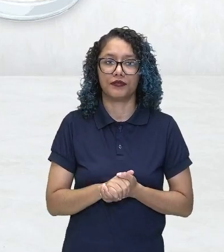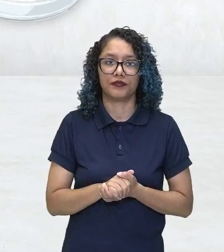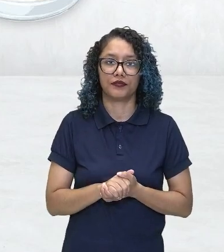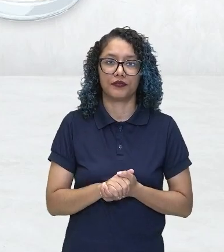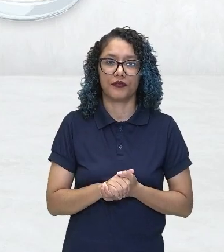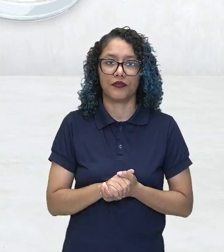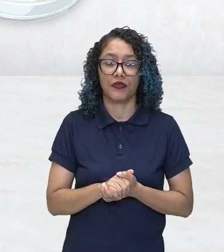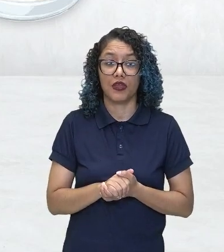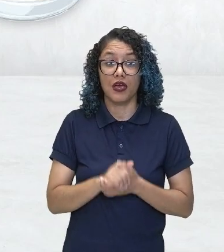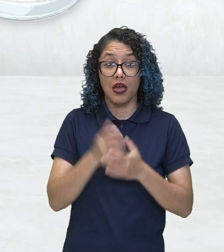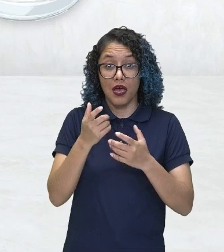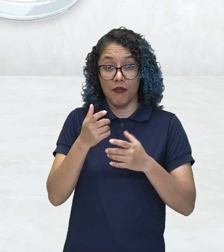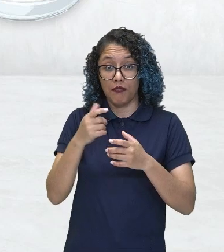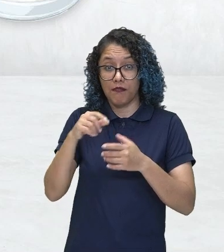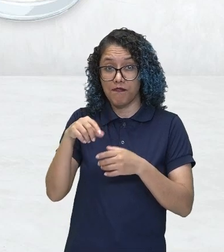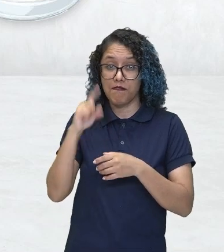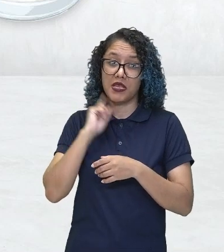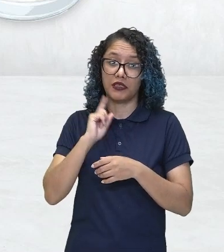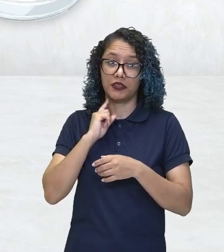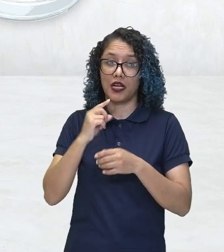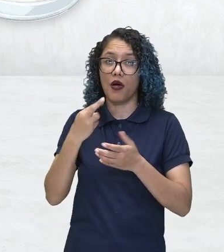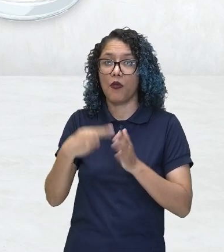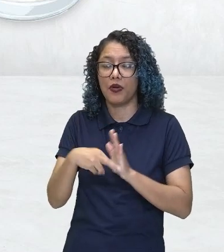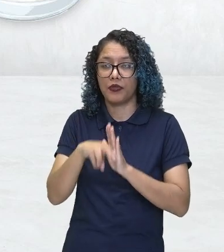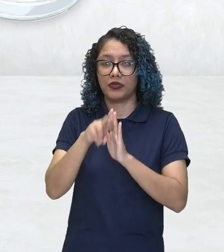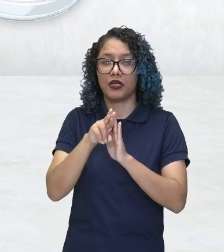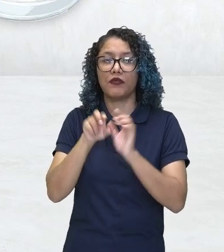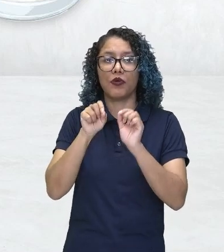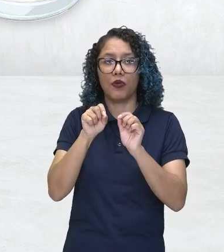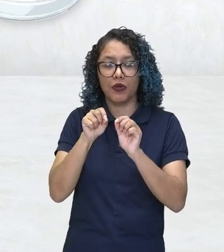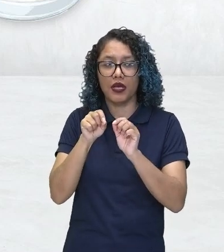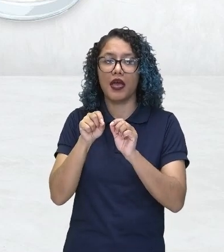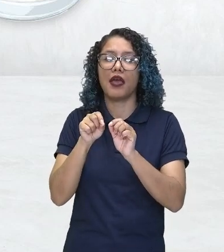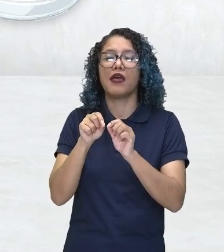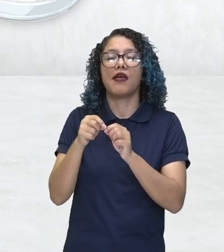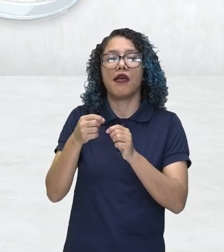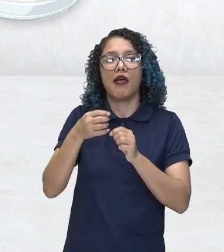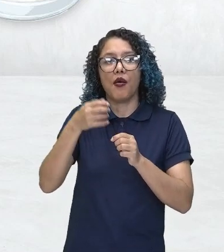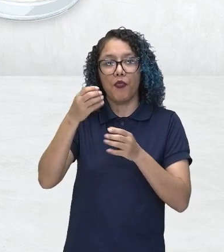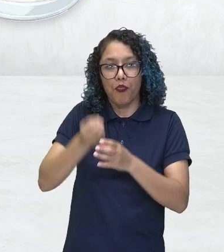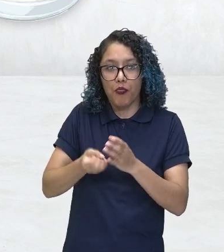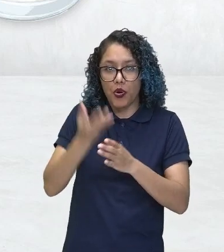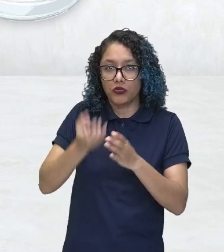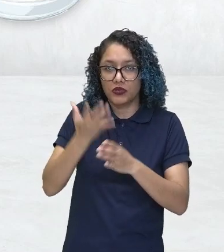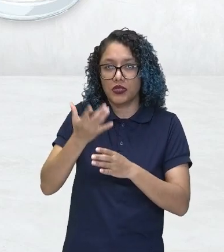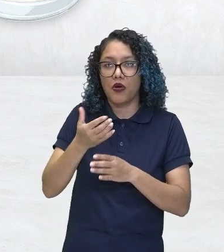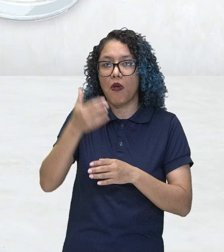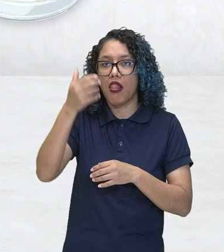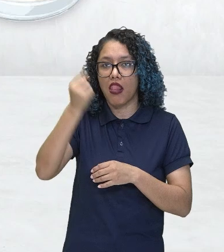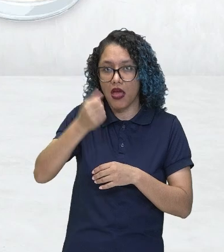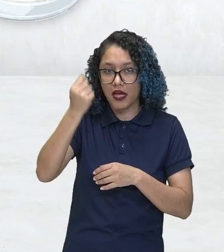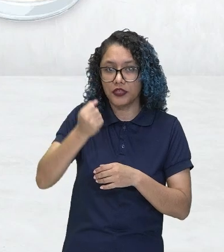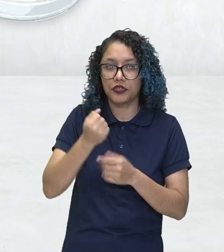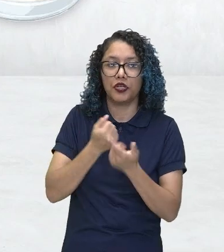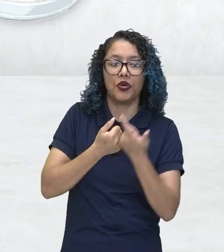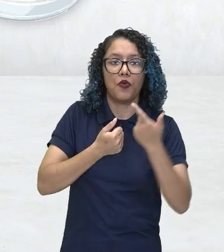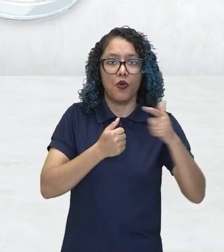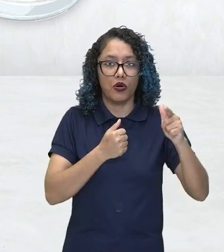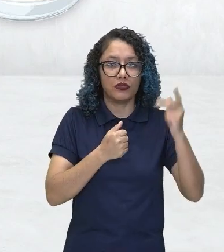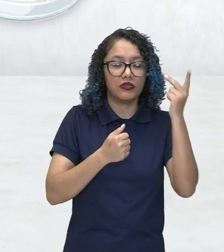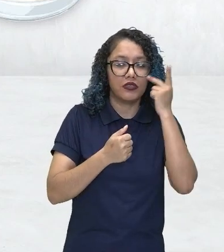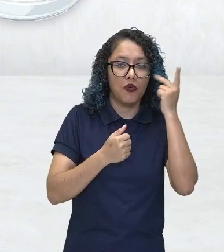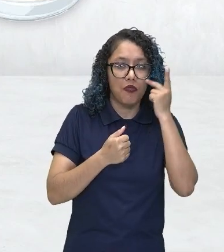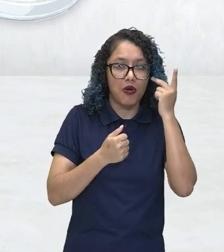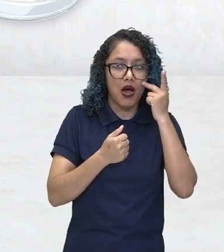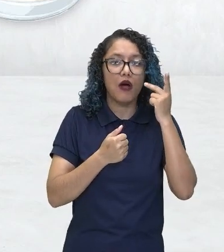Minas Gerais representando aí o leite, né, e do outro lado São Paulo, que representa com o café, né. Então São Paulo são os